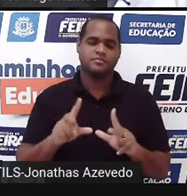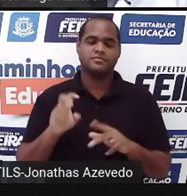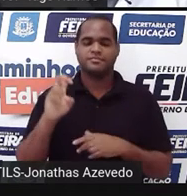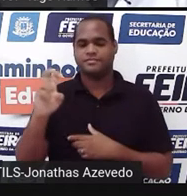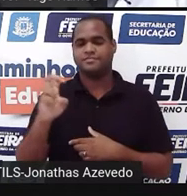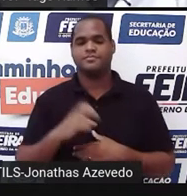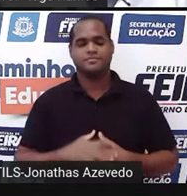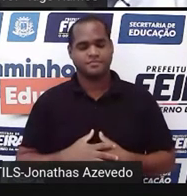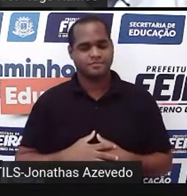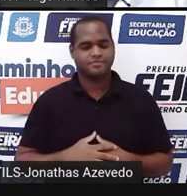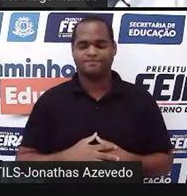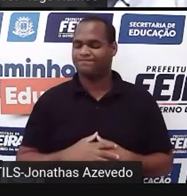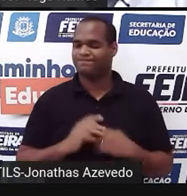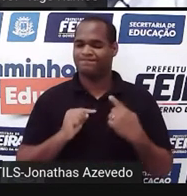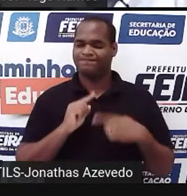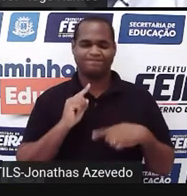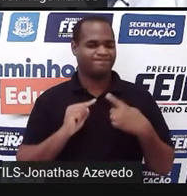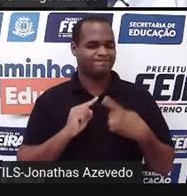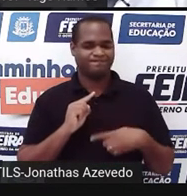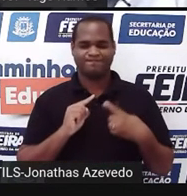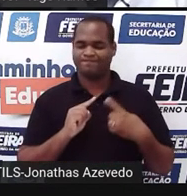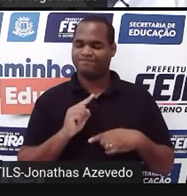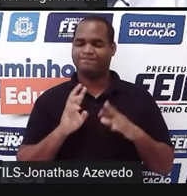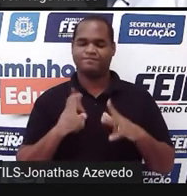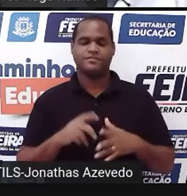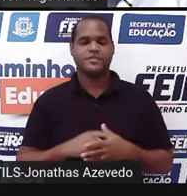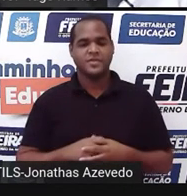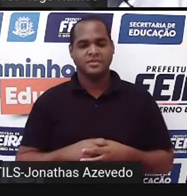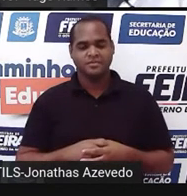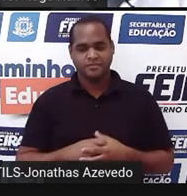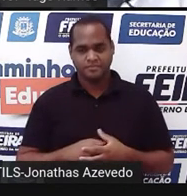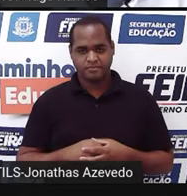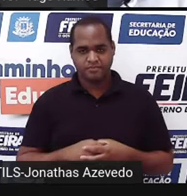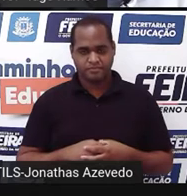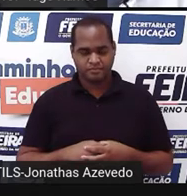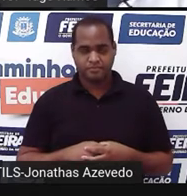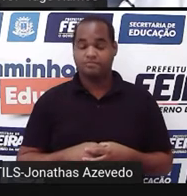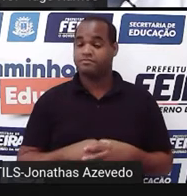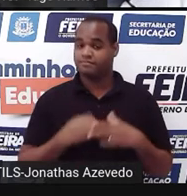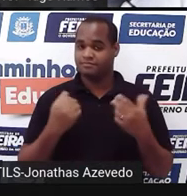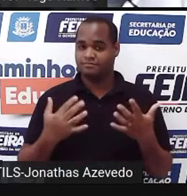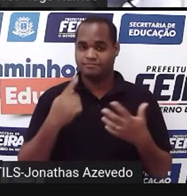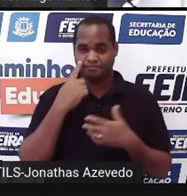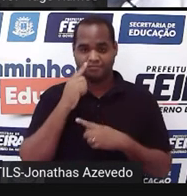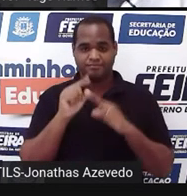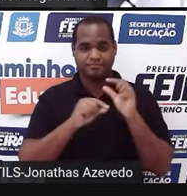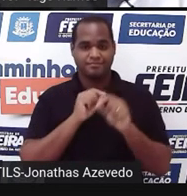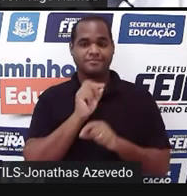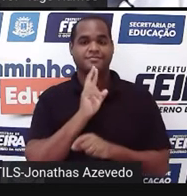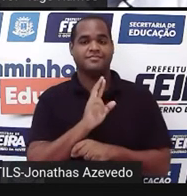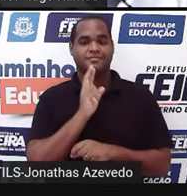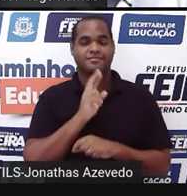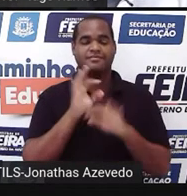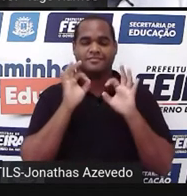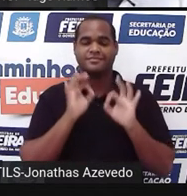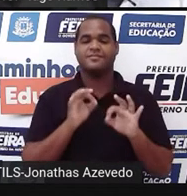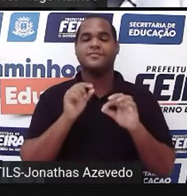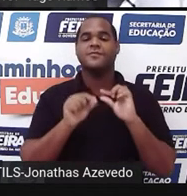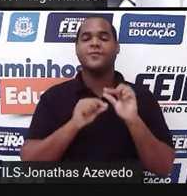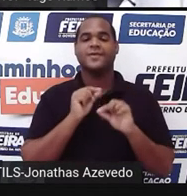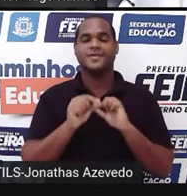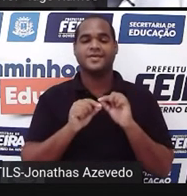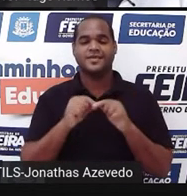de cinco então não funcionou na segunda tá bom então de fato a gente só tem como resposta correta